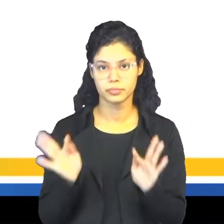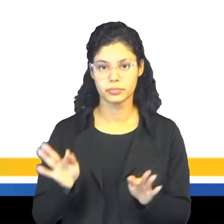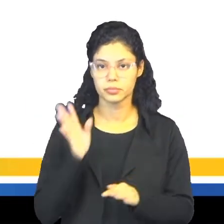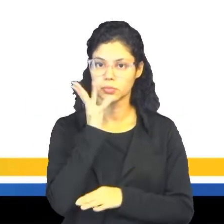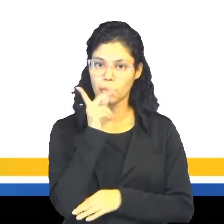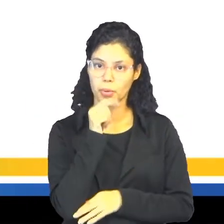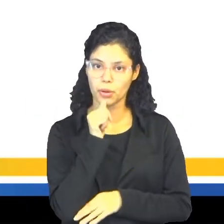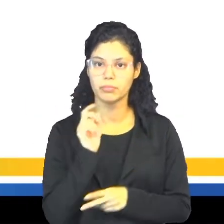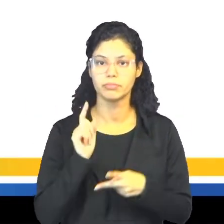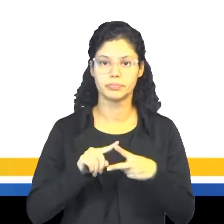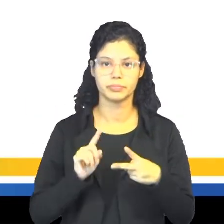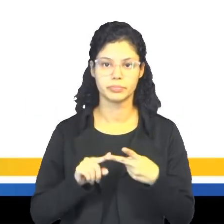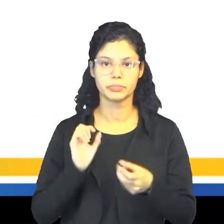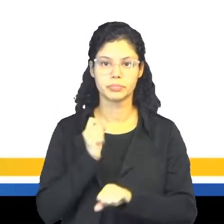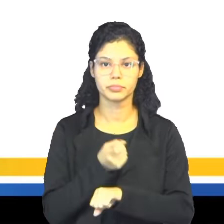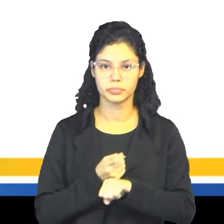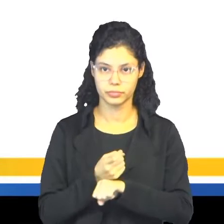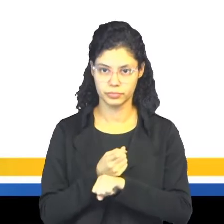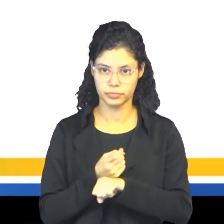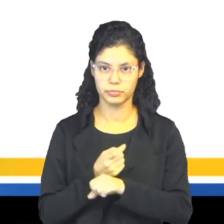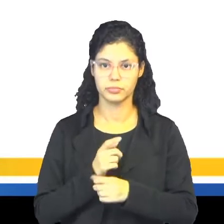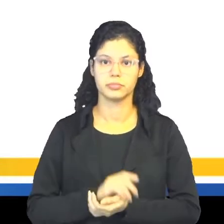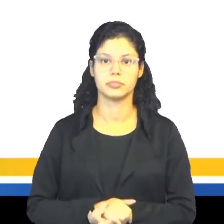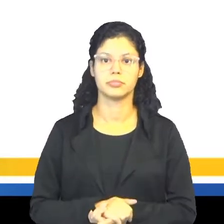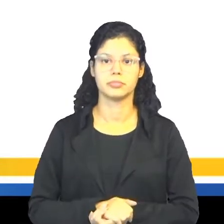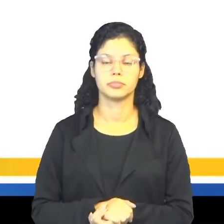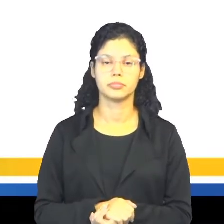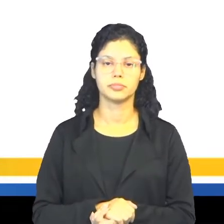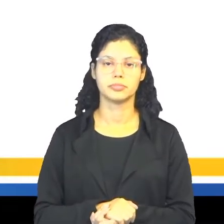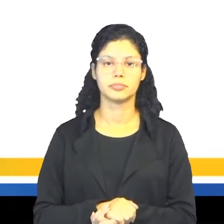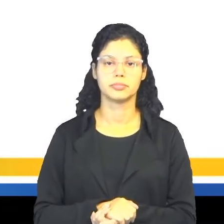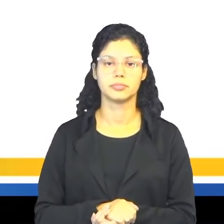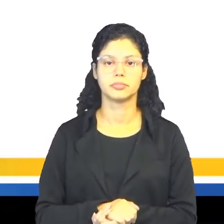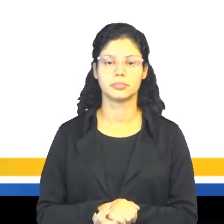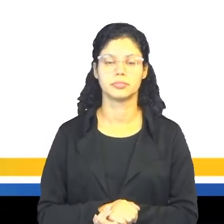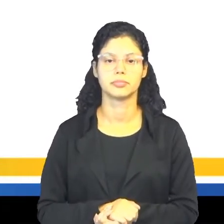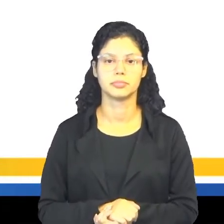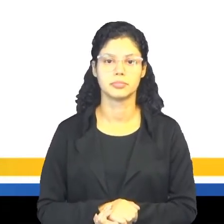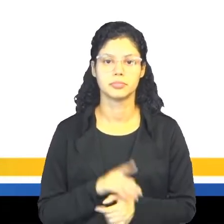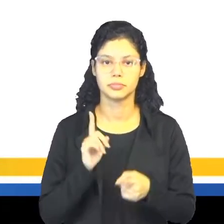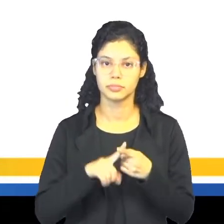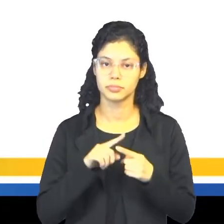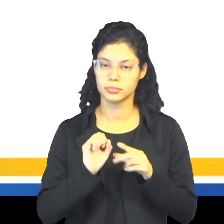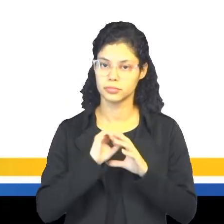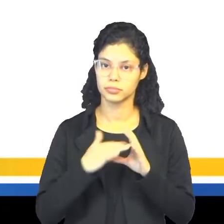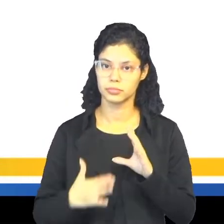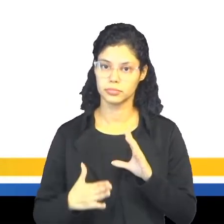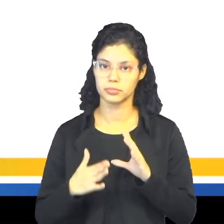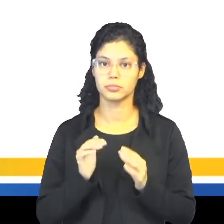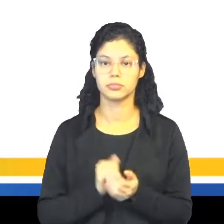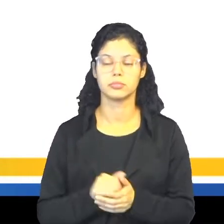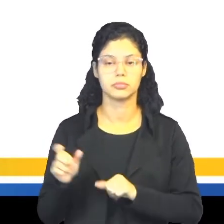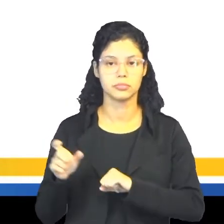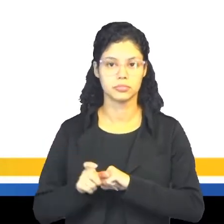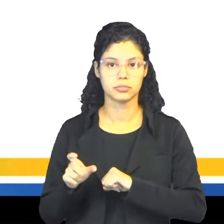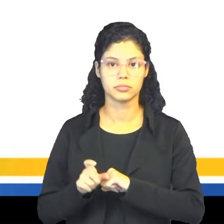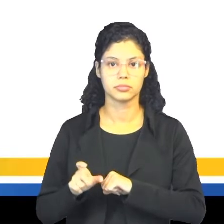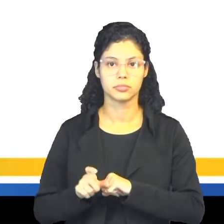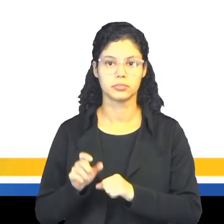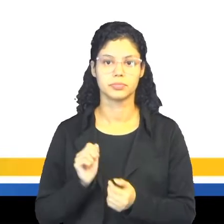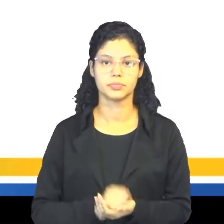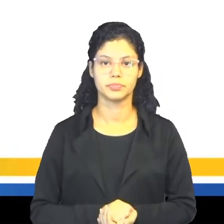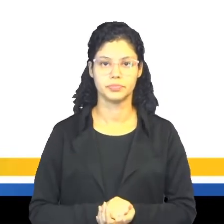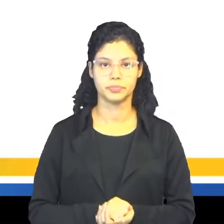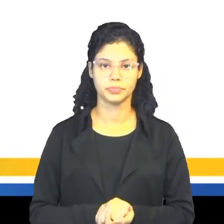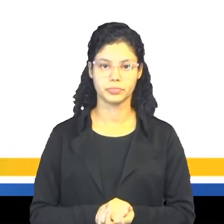são as palavras aí que são classificadas como adjetivos por caracterizar né no caso a Luana e o